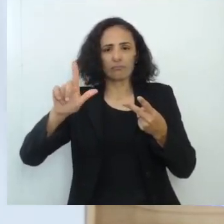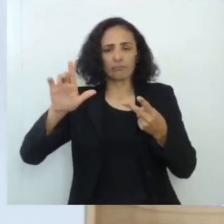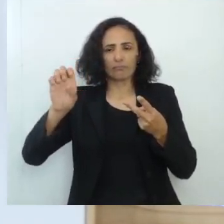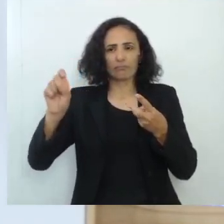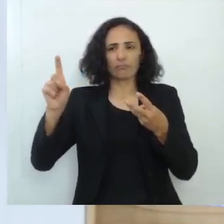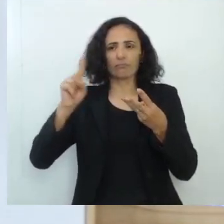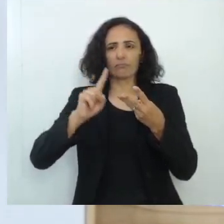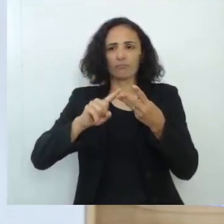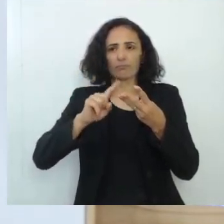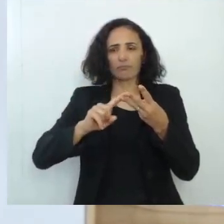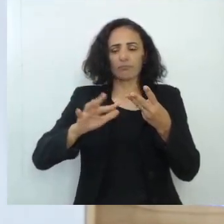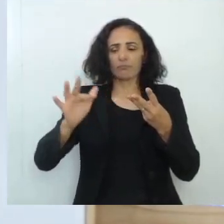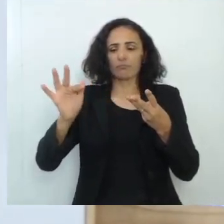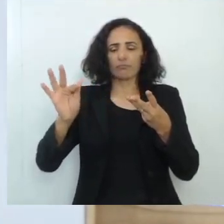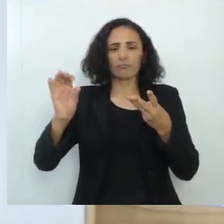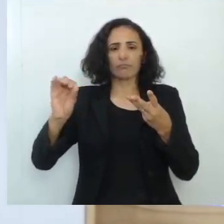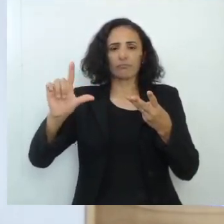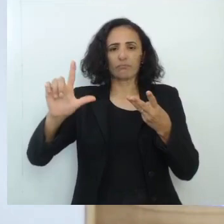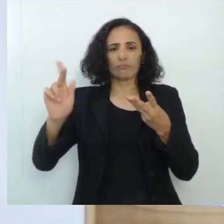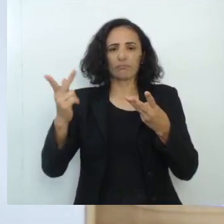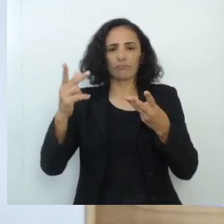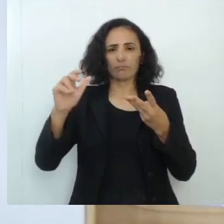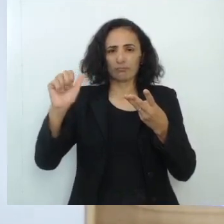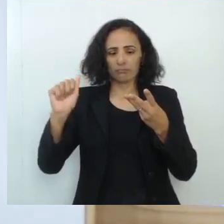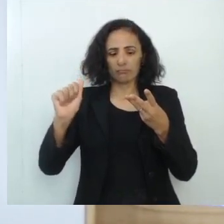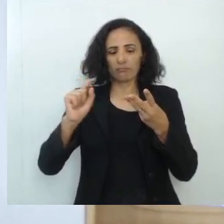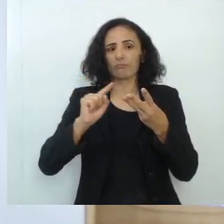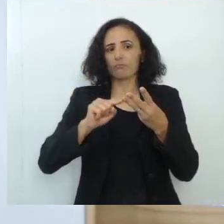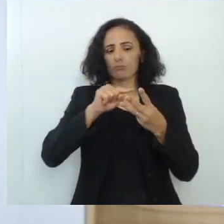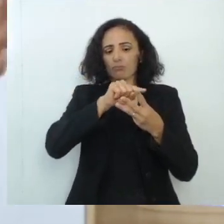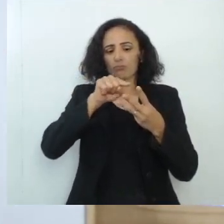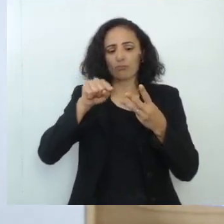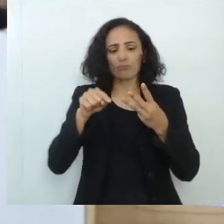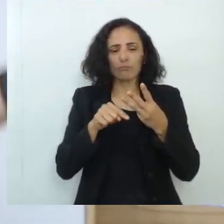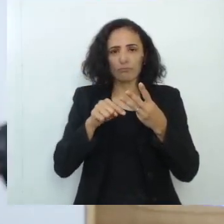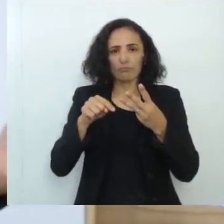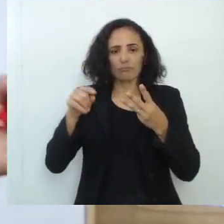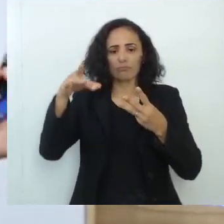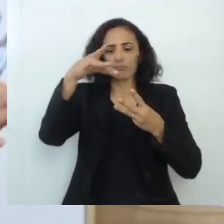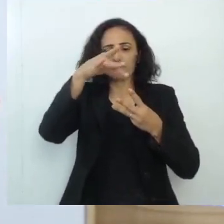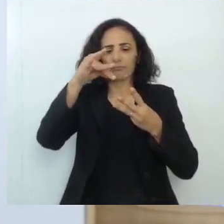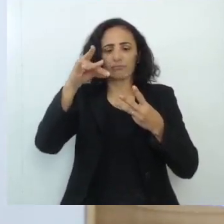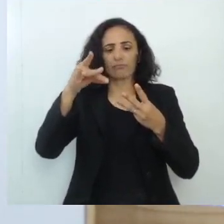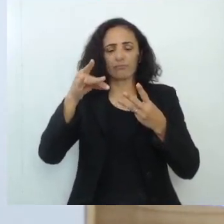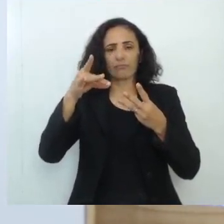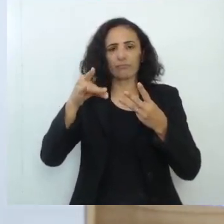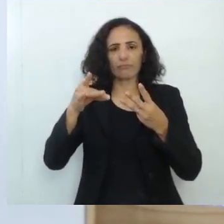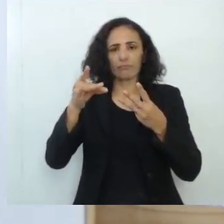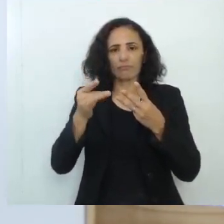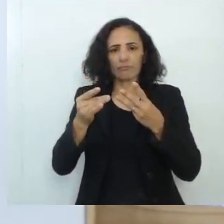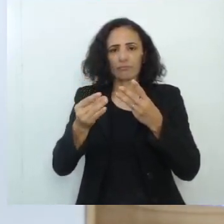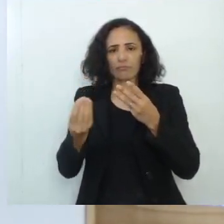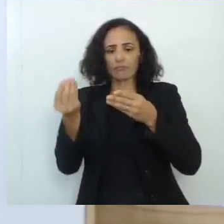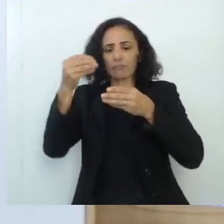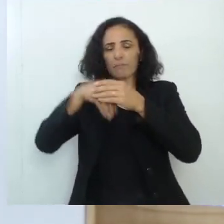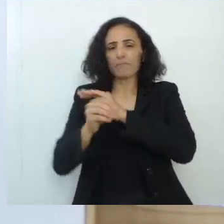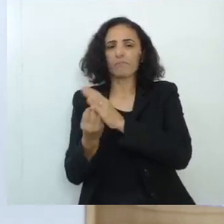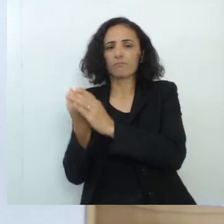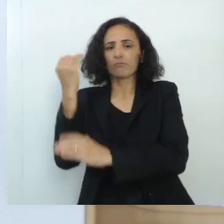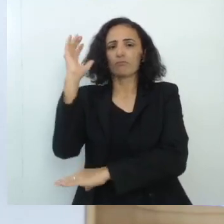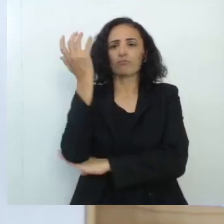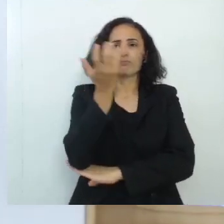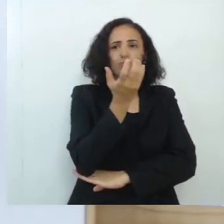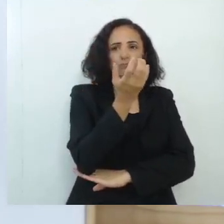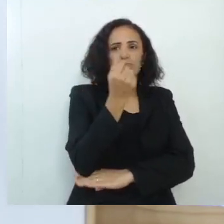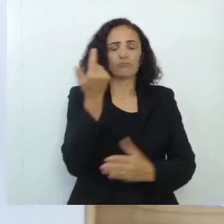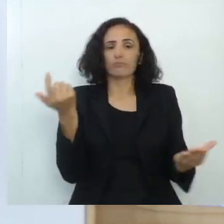Lembrem que assim, é uma planta primitiva? É uma planta simples? Mas é uma planta que já tem órgão. Não